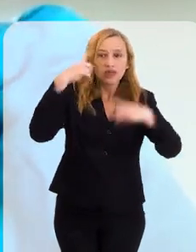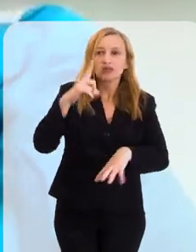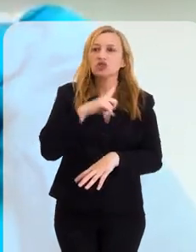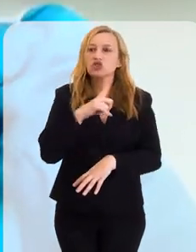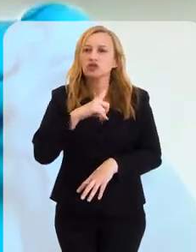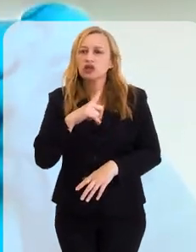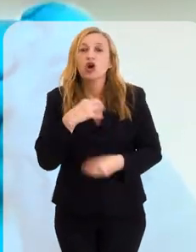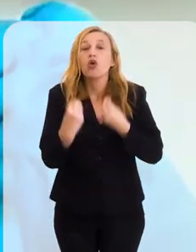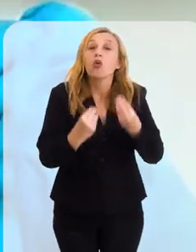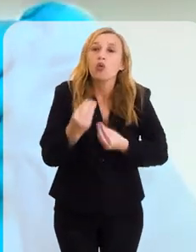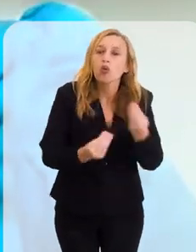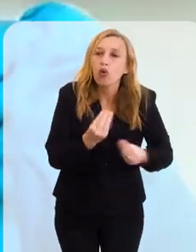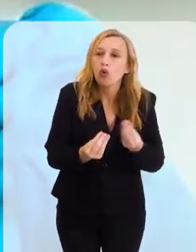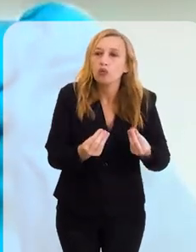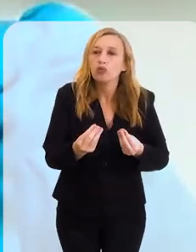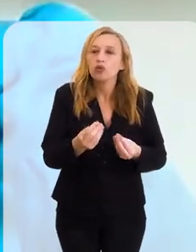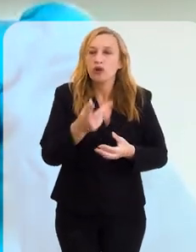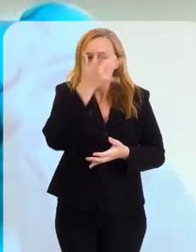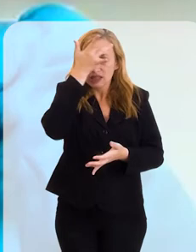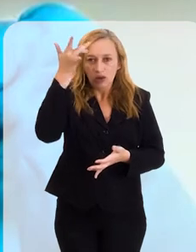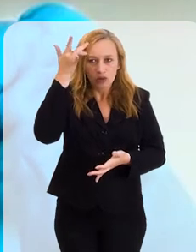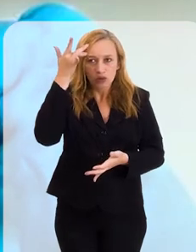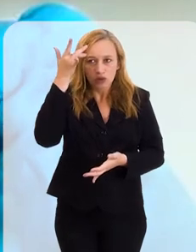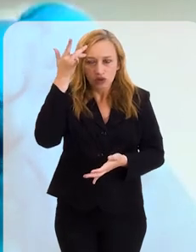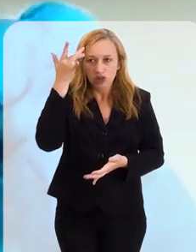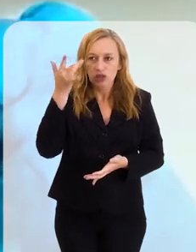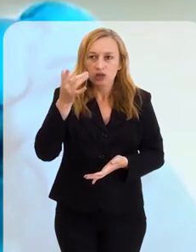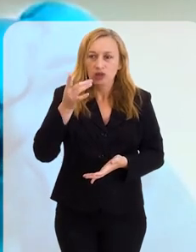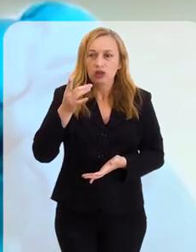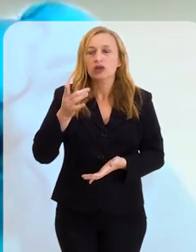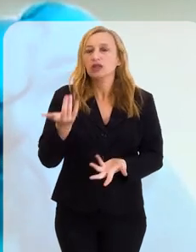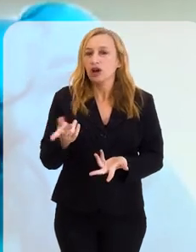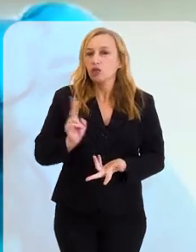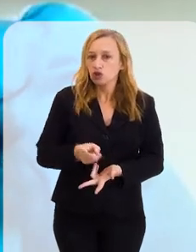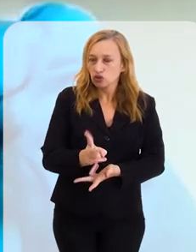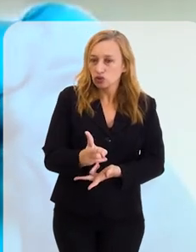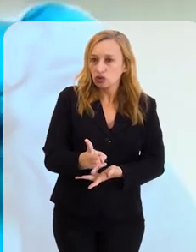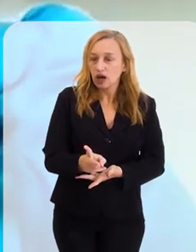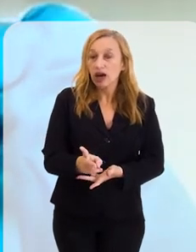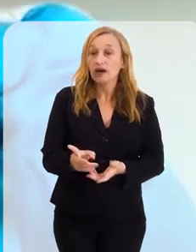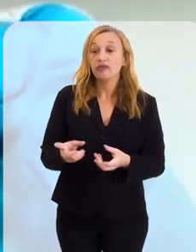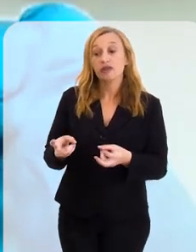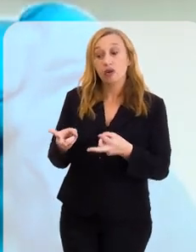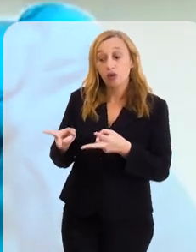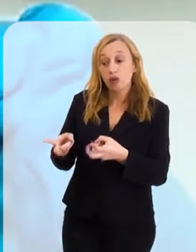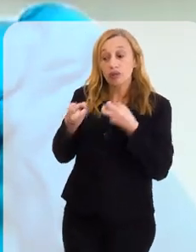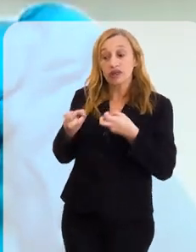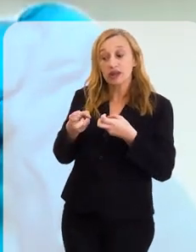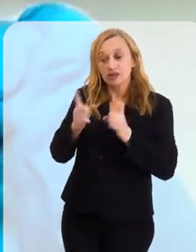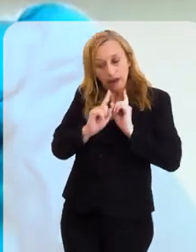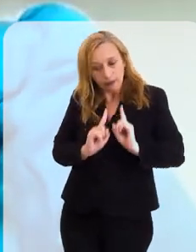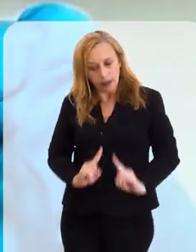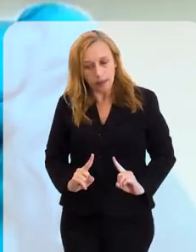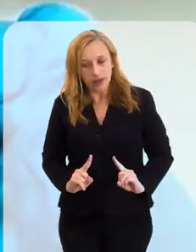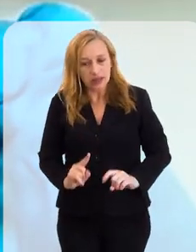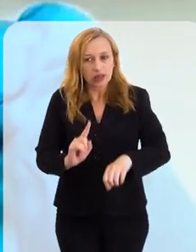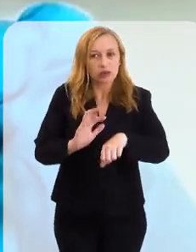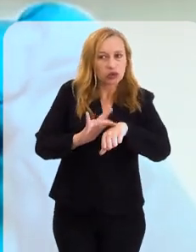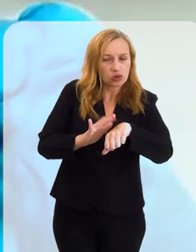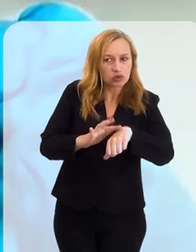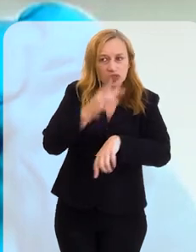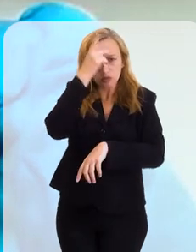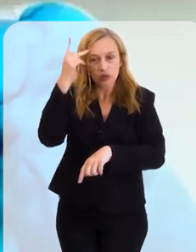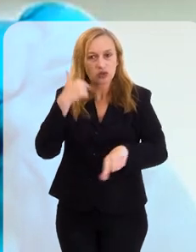da preocupação que eles começaram a ter sobre como manter essa saúde mental e ficar atento a sinais de depressão, sinais